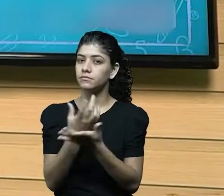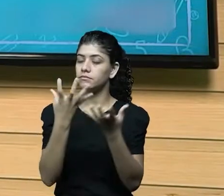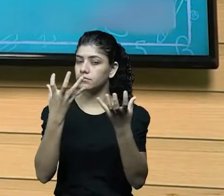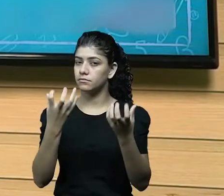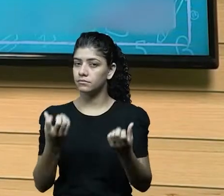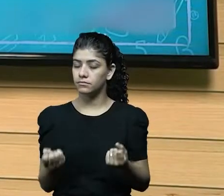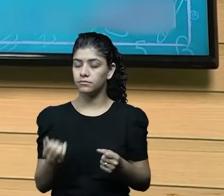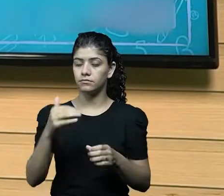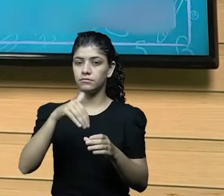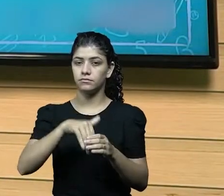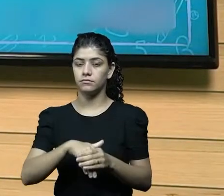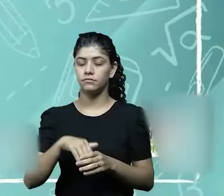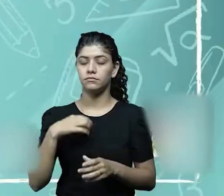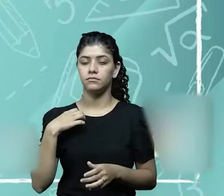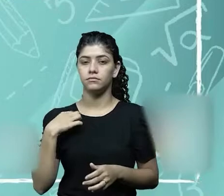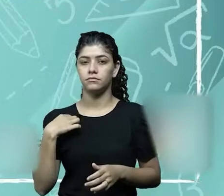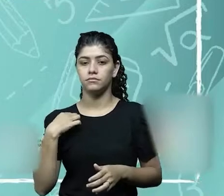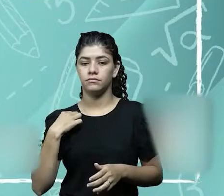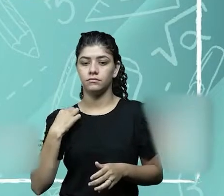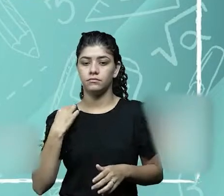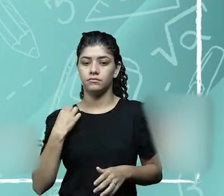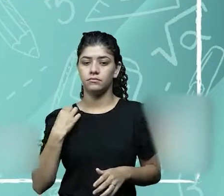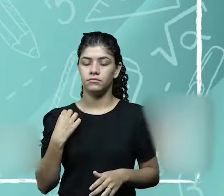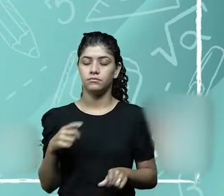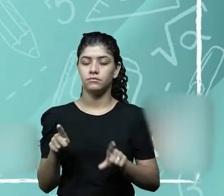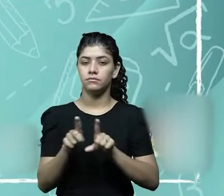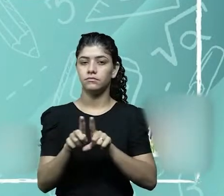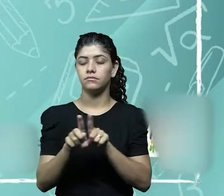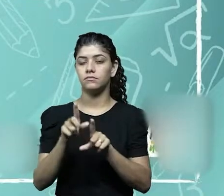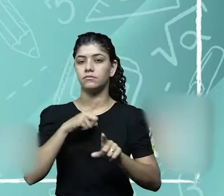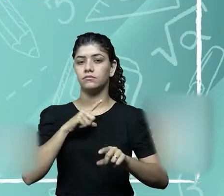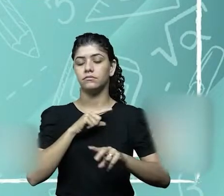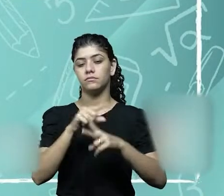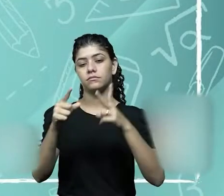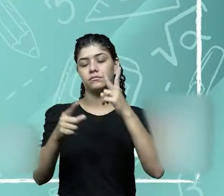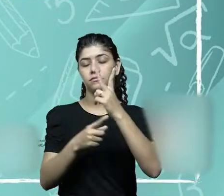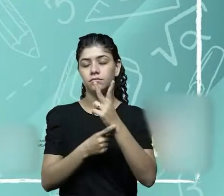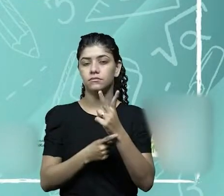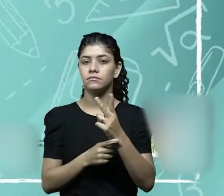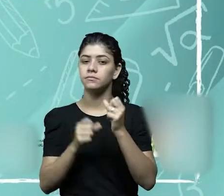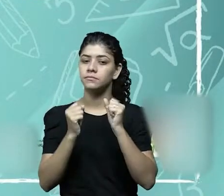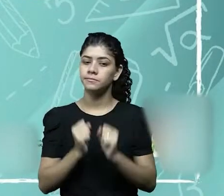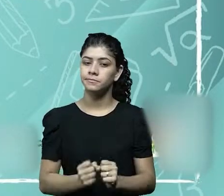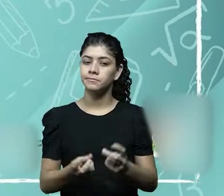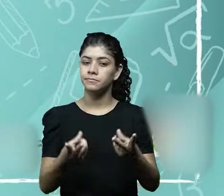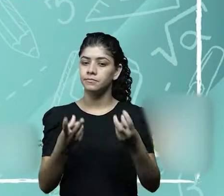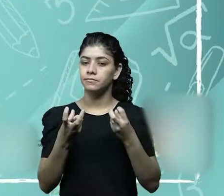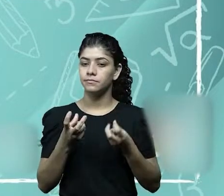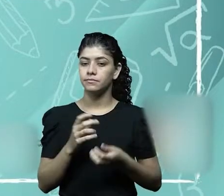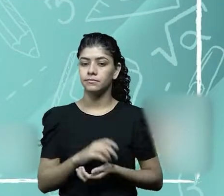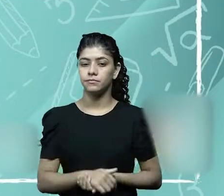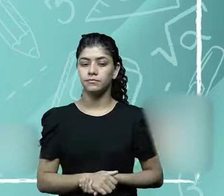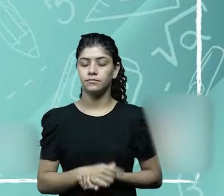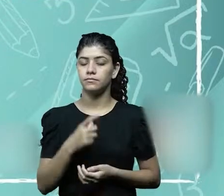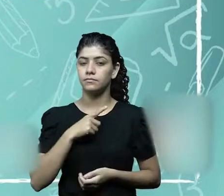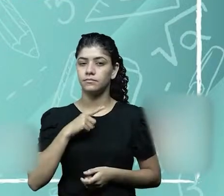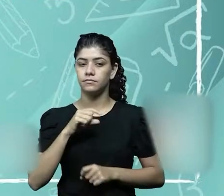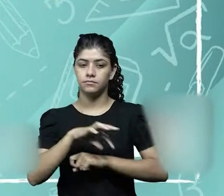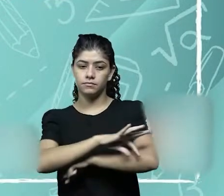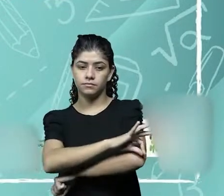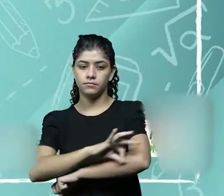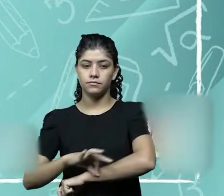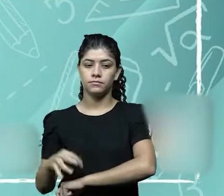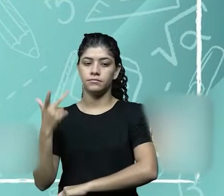aceitáveis dentro da casa dos milímetros. E aqui nós temos duas medidas que nós podemos observar. Uma com uma régua